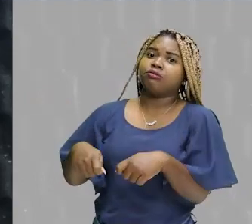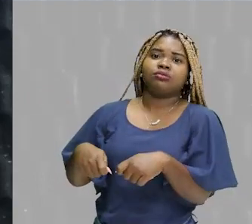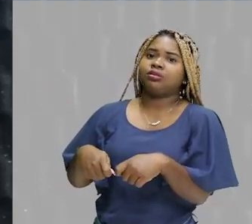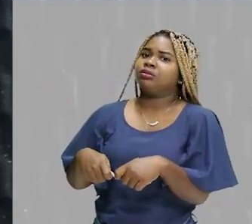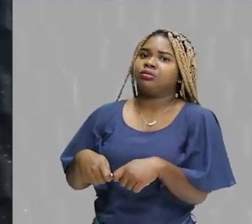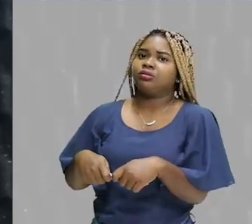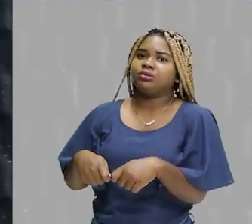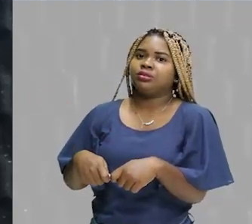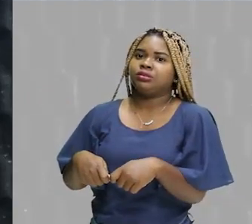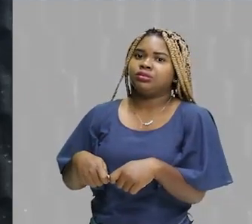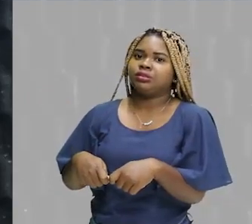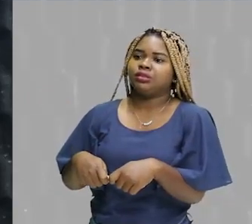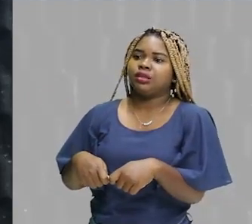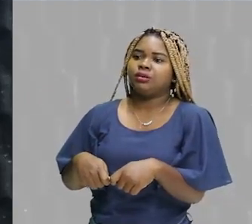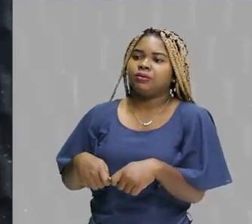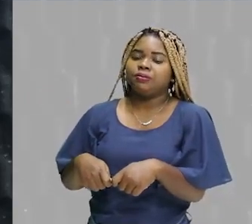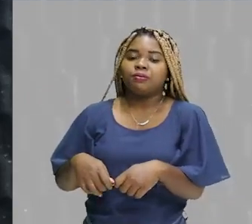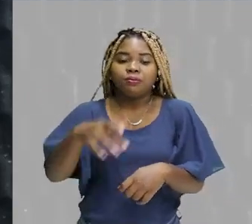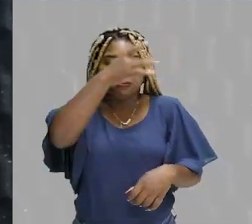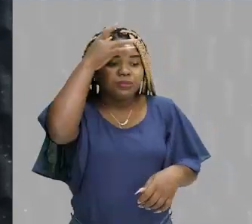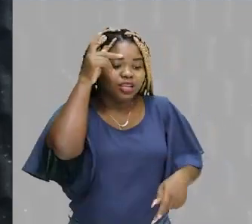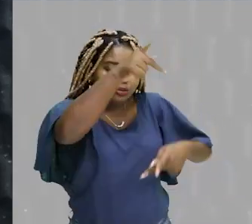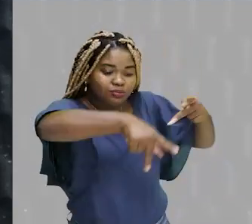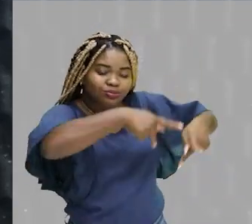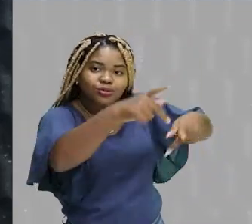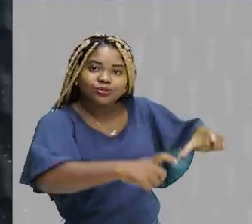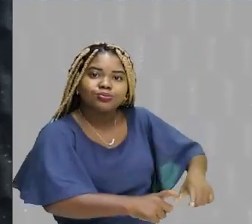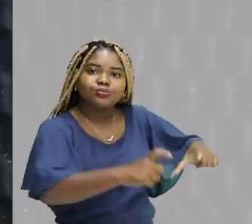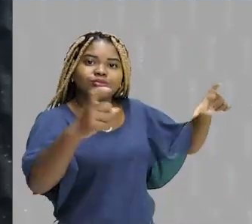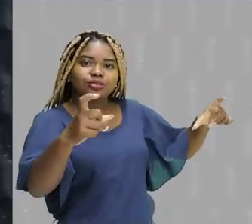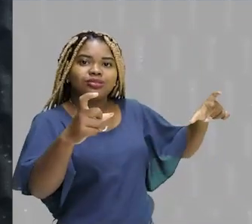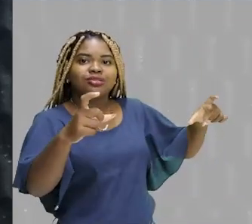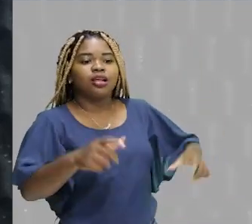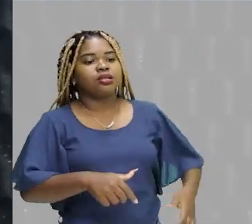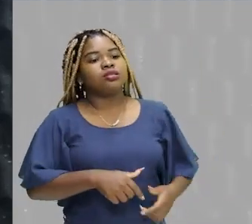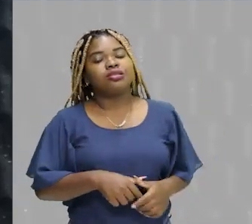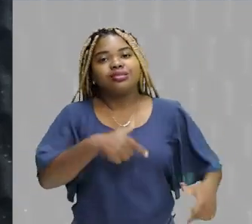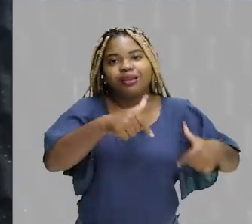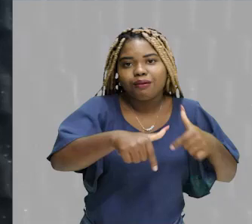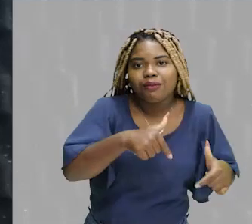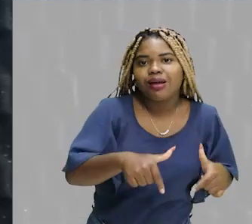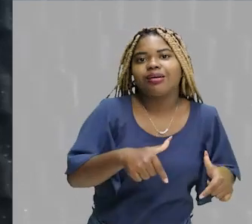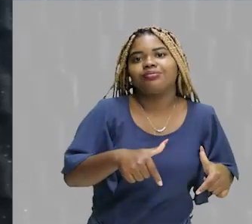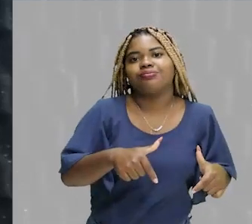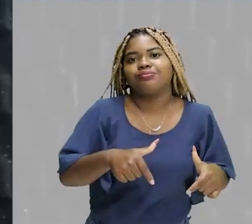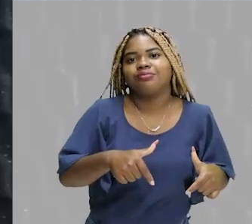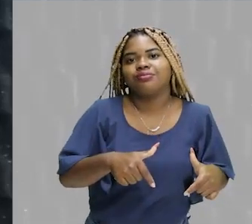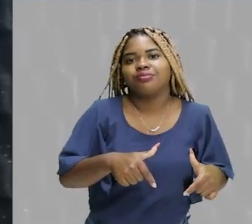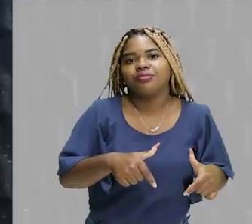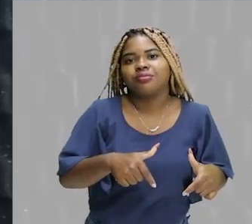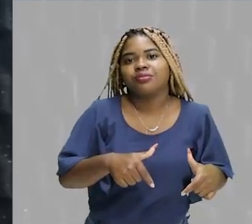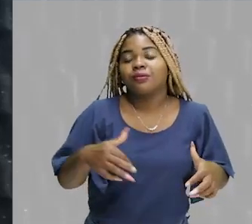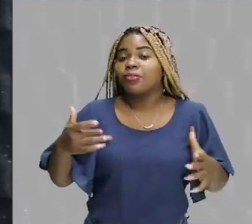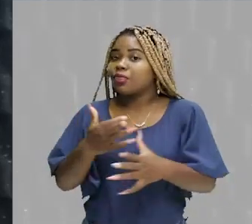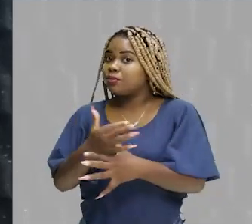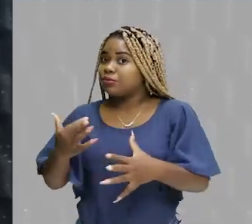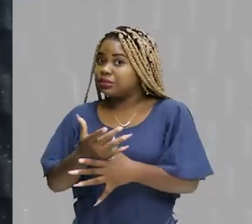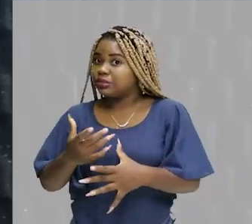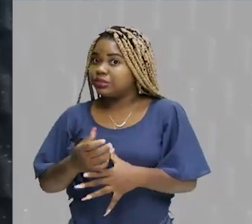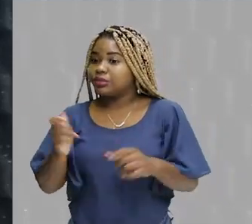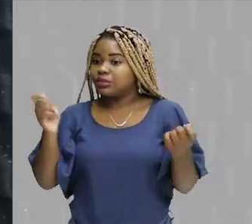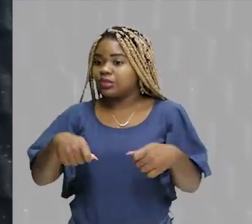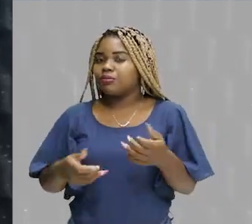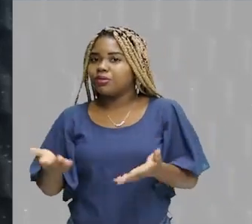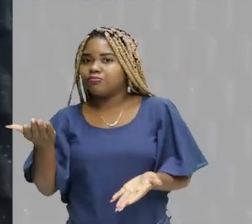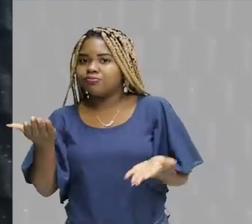quantidade de pessoas que vão até lá, em busca de oportunidades, em busca de empregos. Eu vou te falar uma cidade que dá para a gente